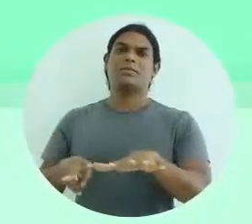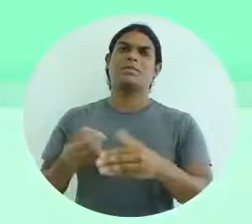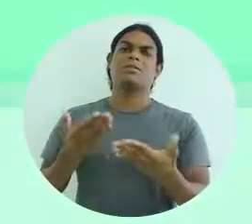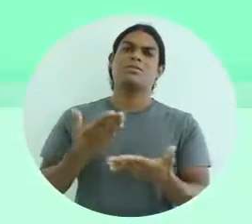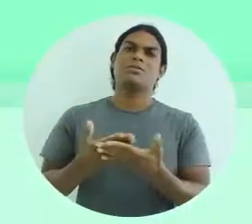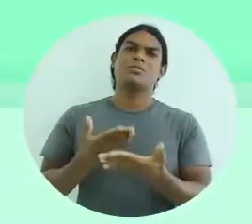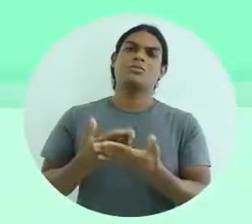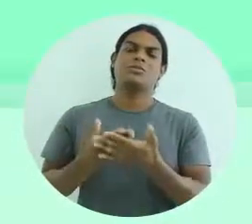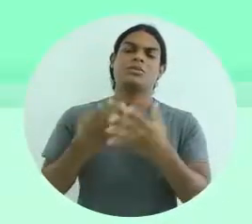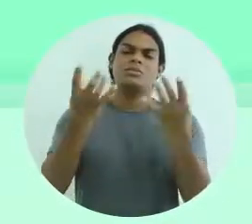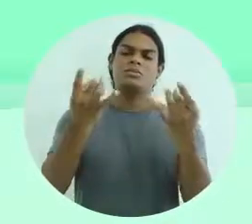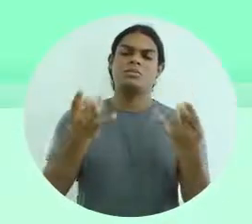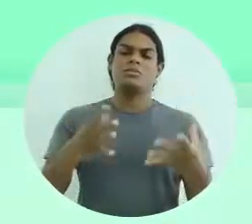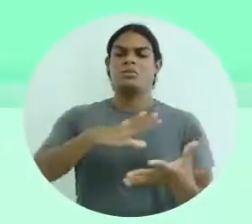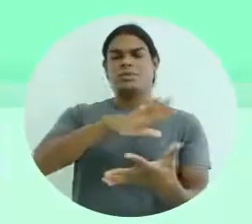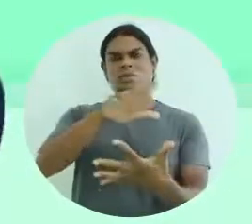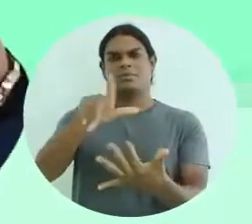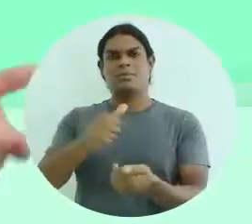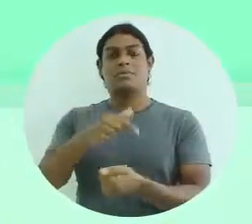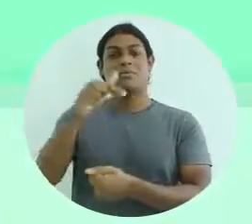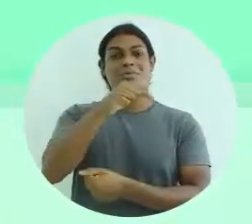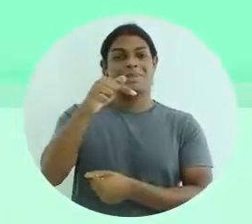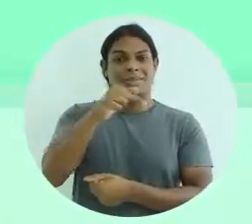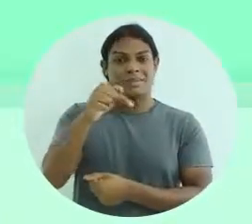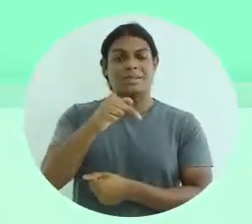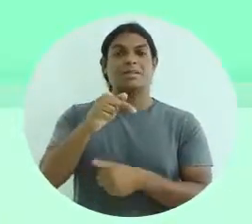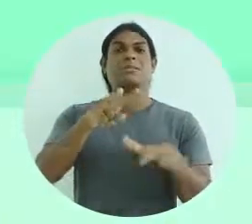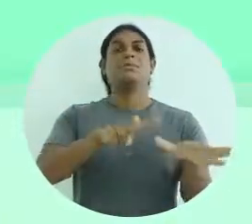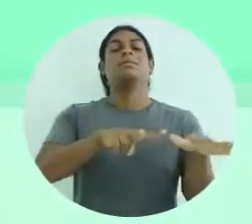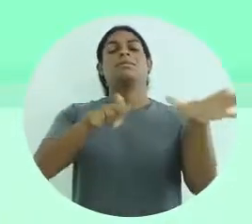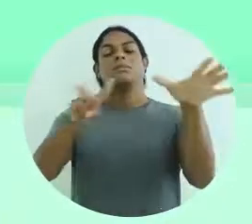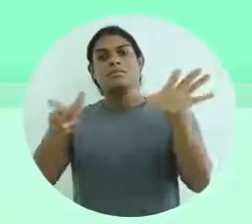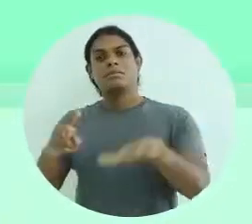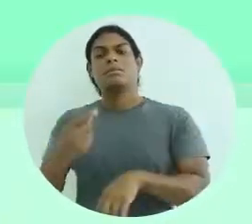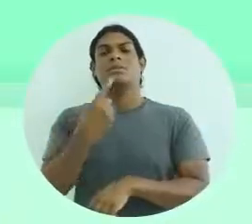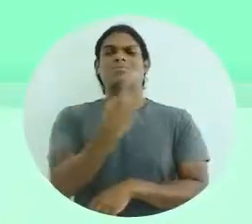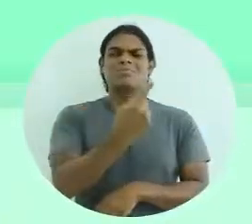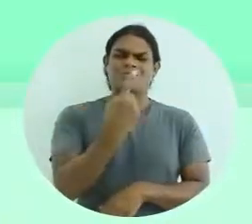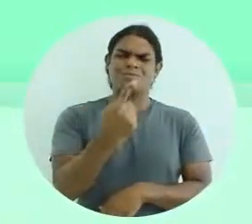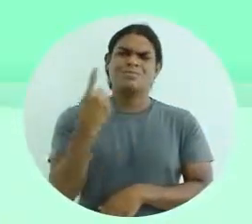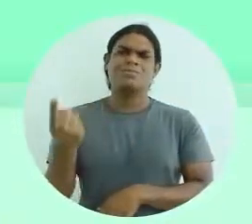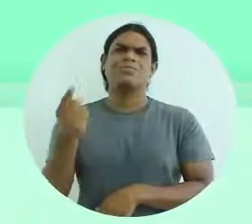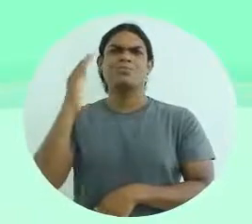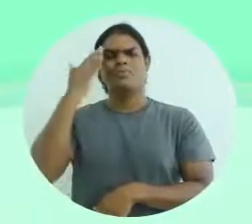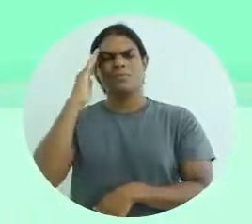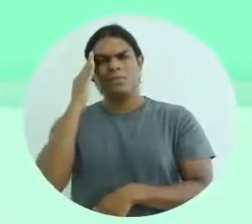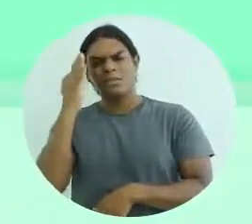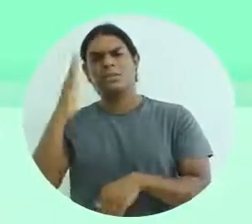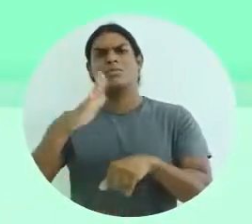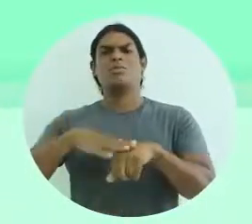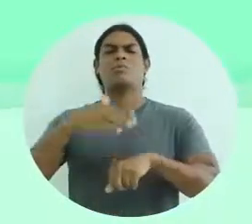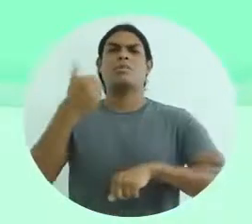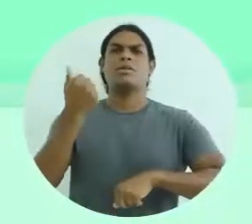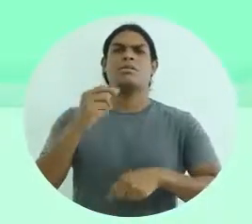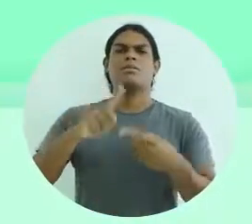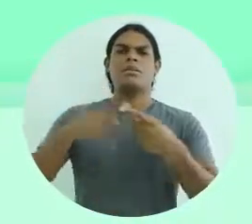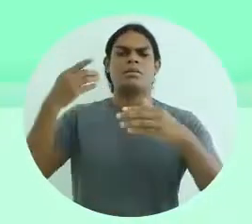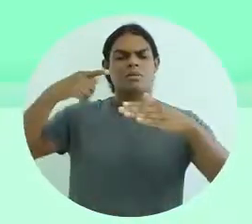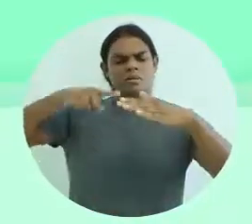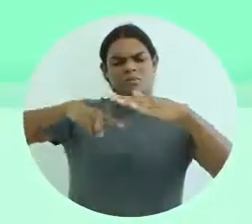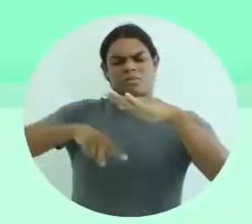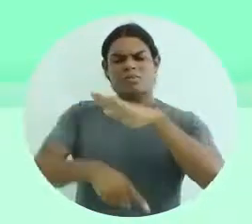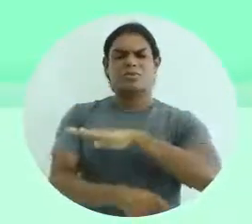universo do comércio exterior. Foram 7 semanas que, quando cada uma nós fomos entendendo melhor e aprofundando